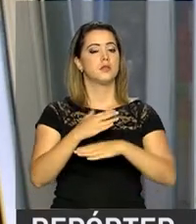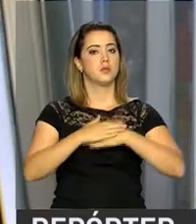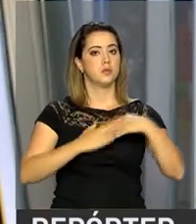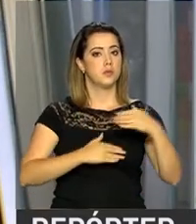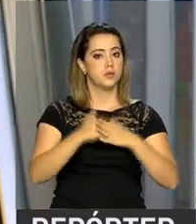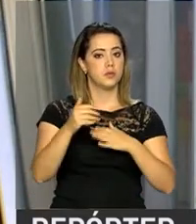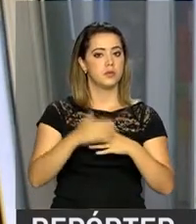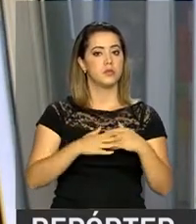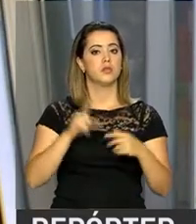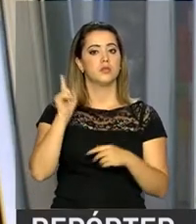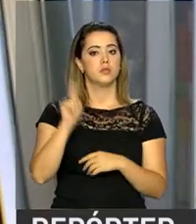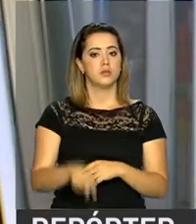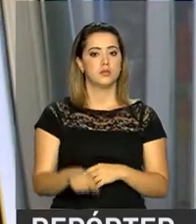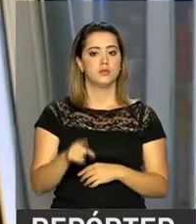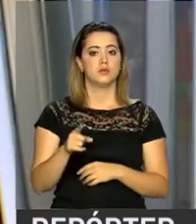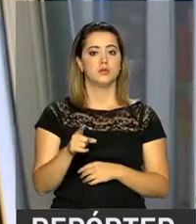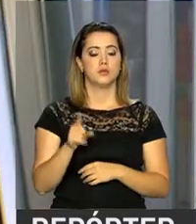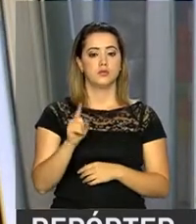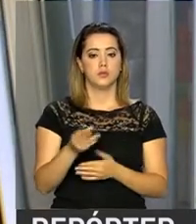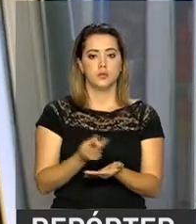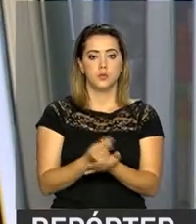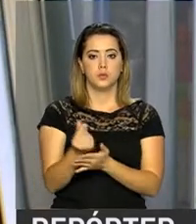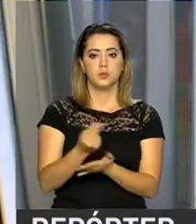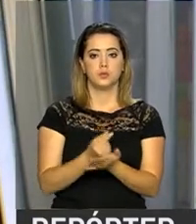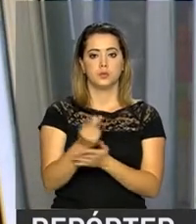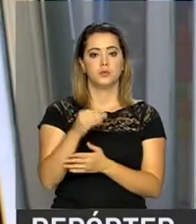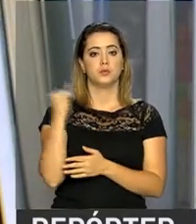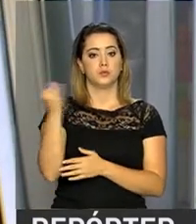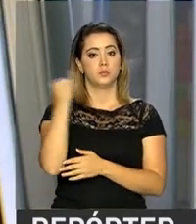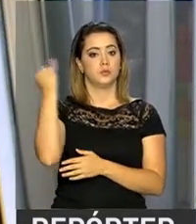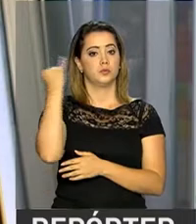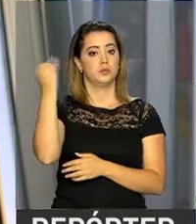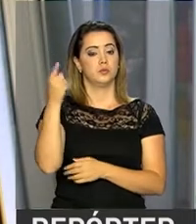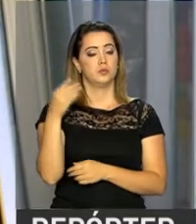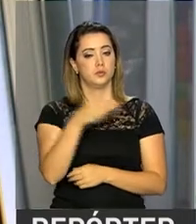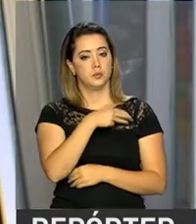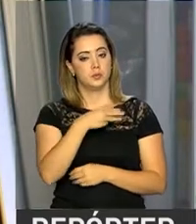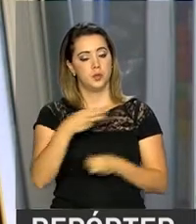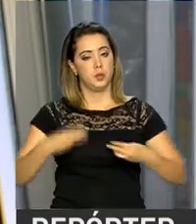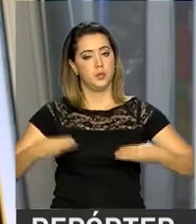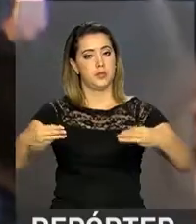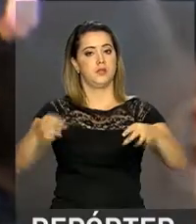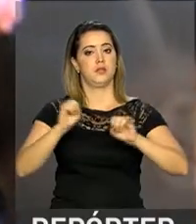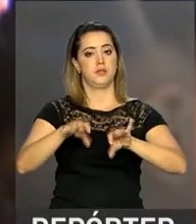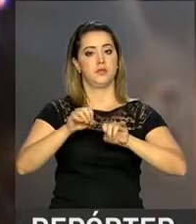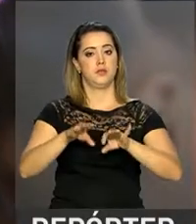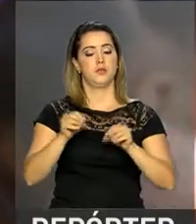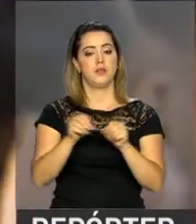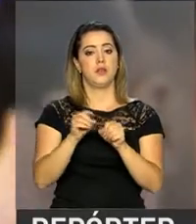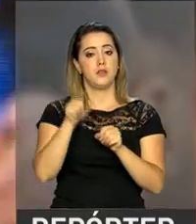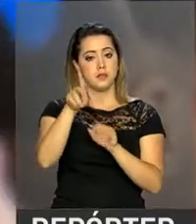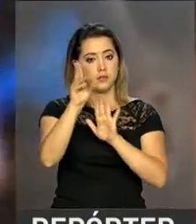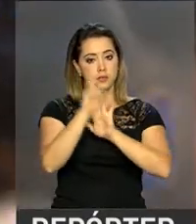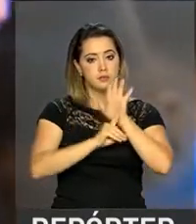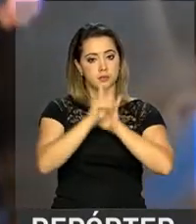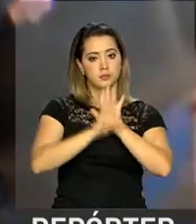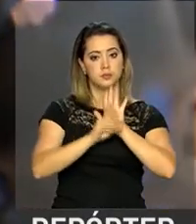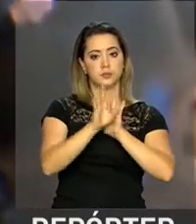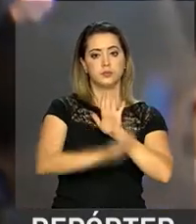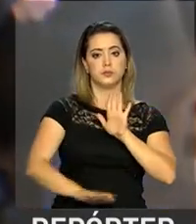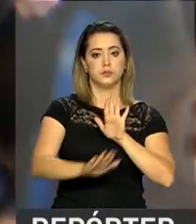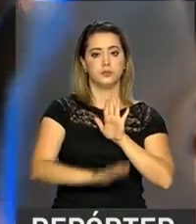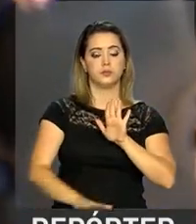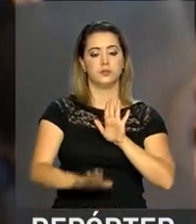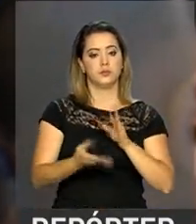né? Então é um recurso, é um investimento importante que o Ministério faz. É direito das crianças, né?